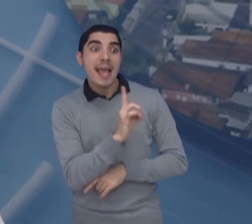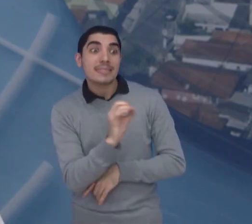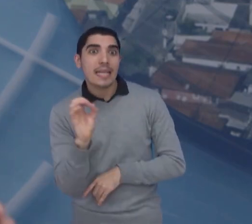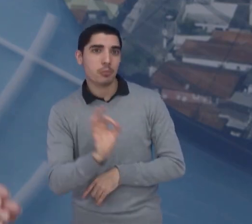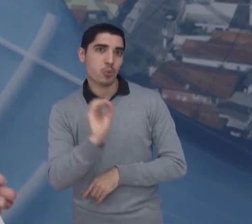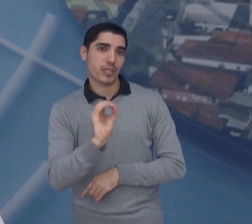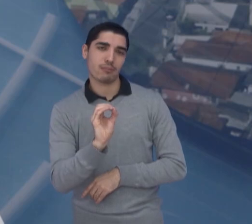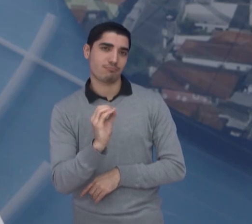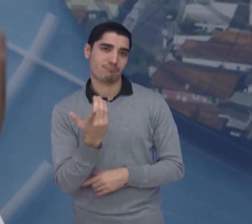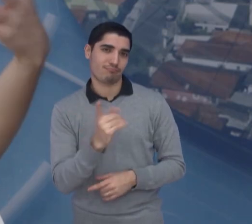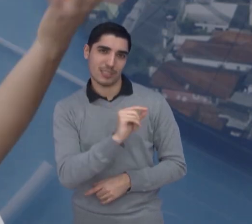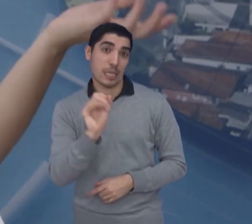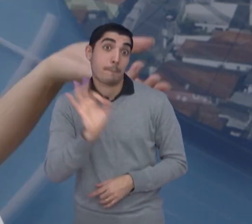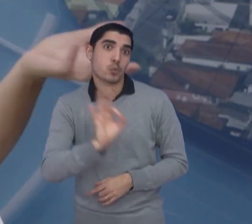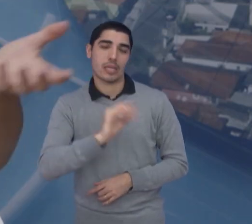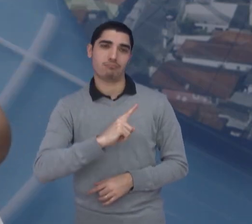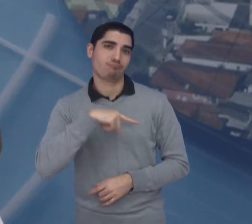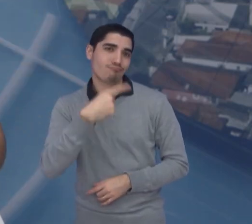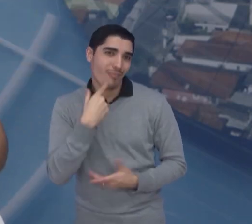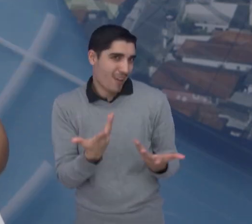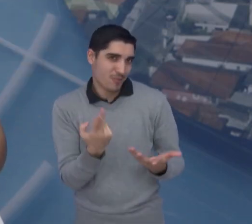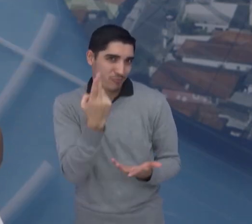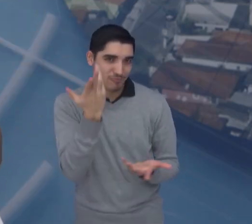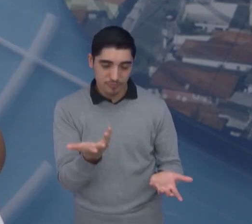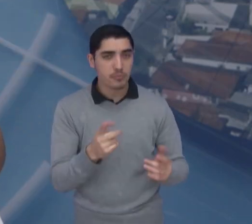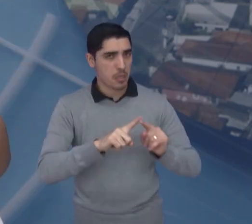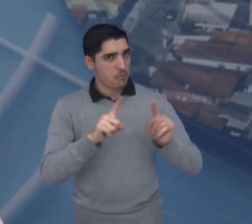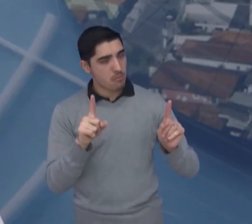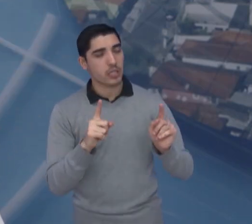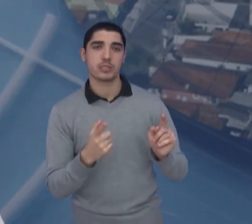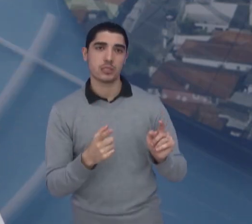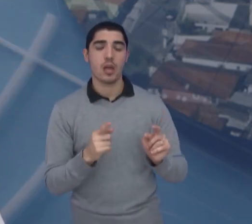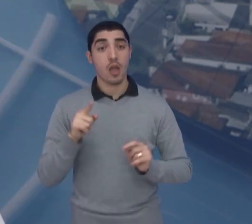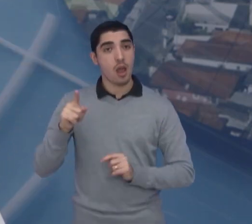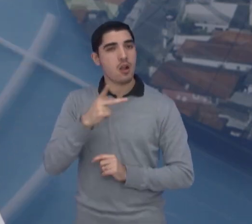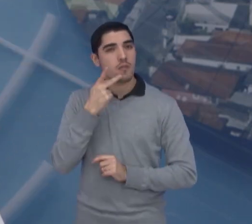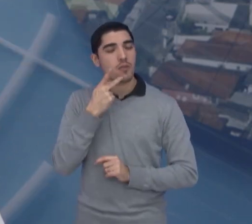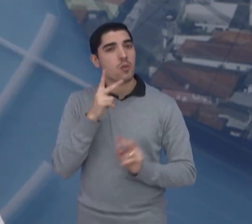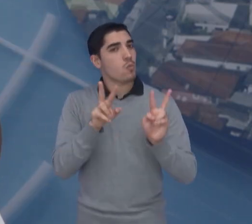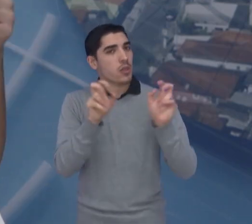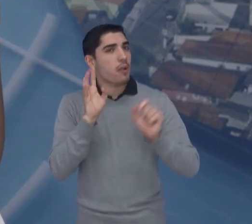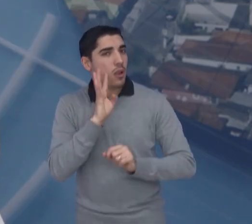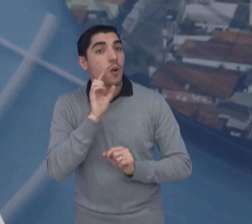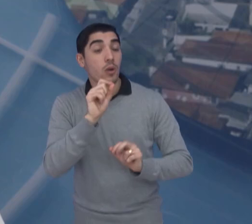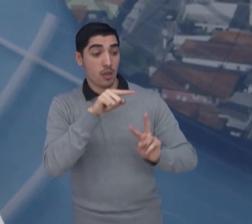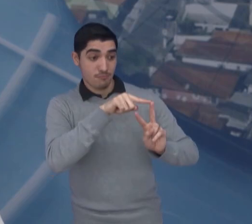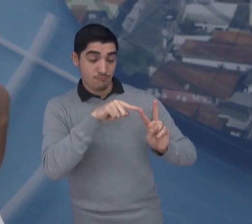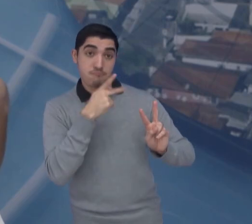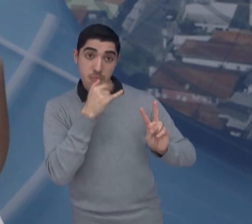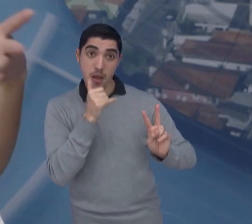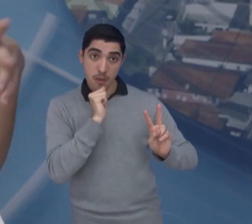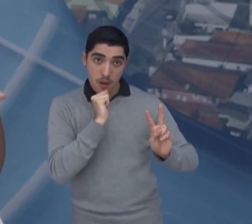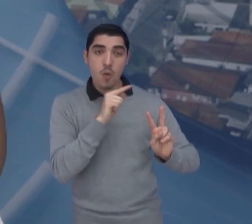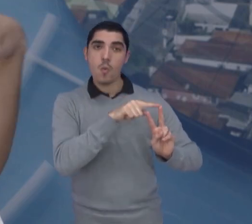acaba, obviamente, conhecendo bem seu filho. Ela usou um termo interessante, né? Dos pais, eles se veem